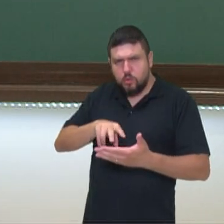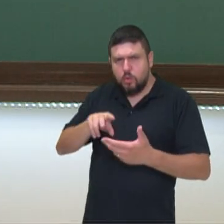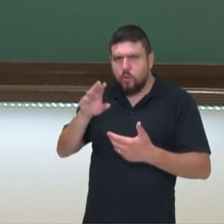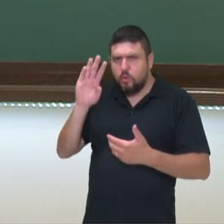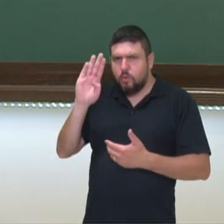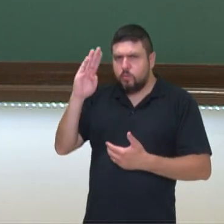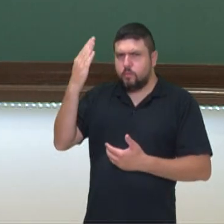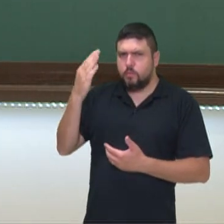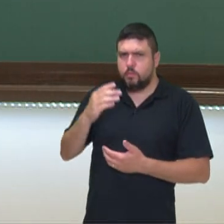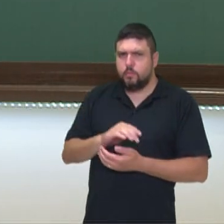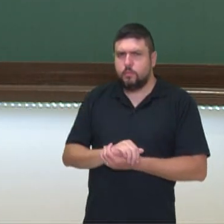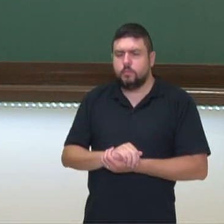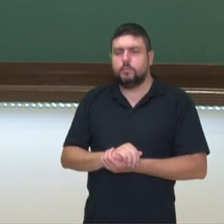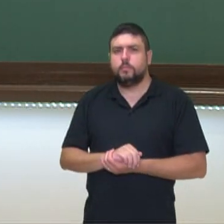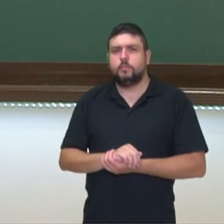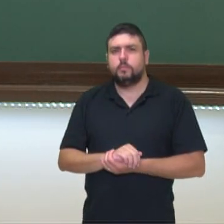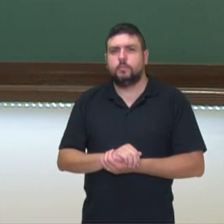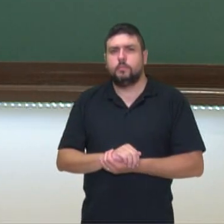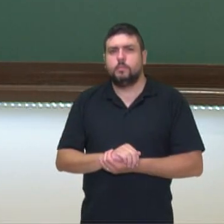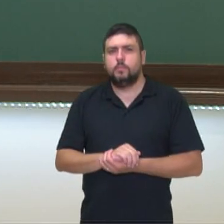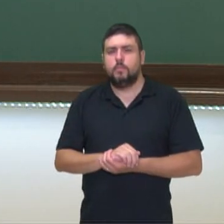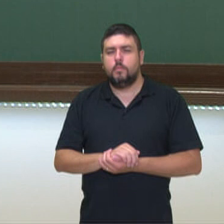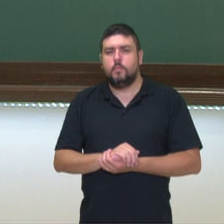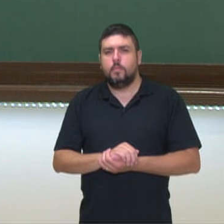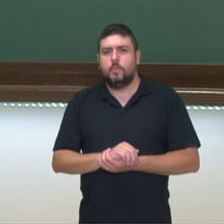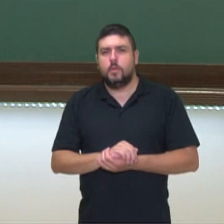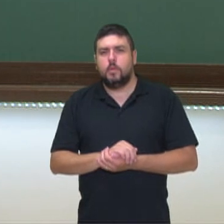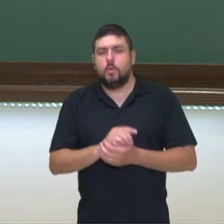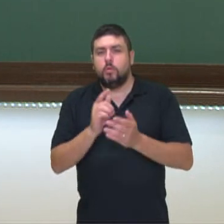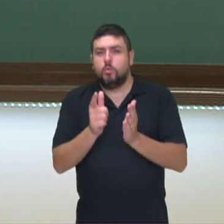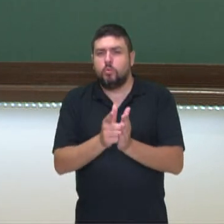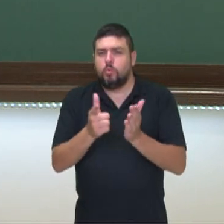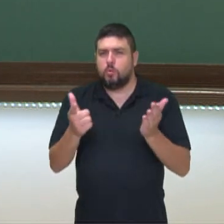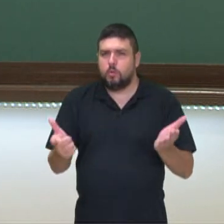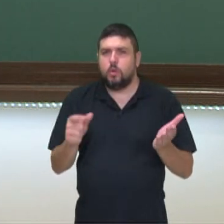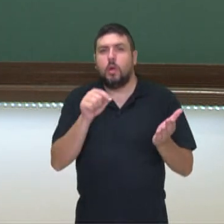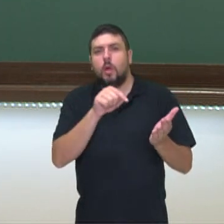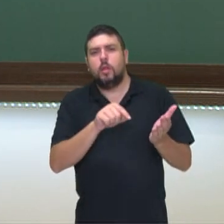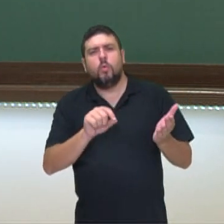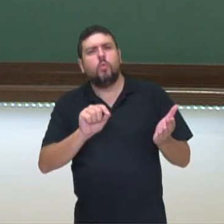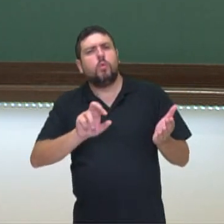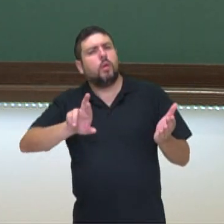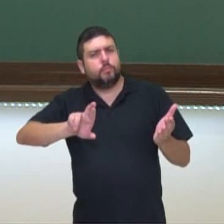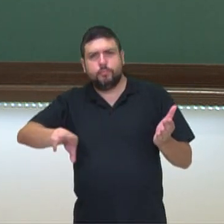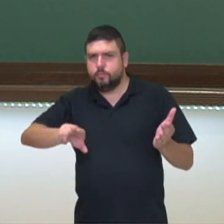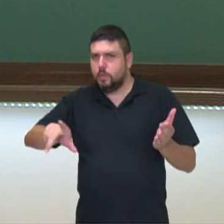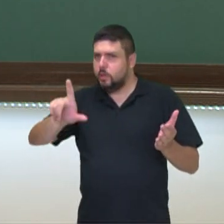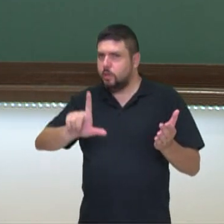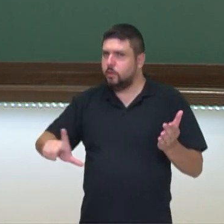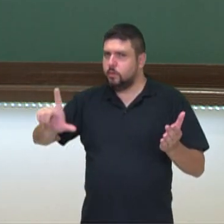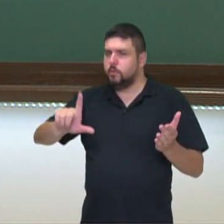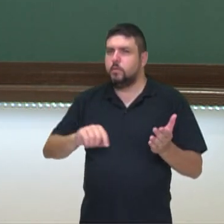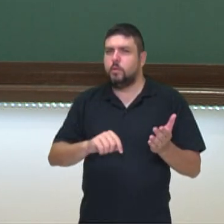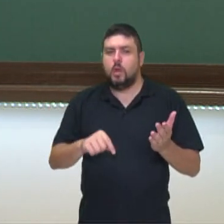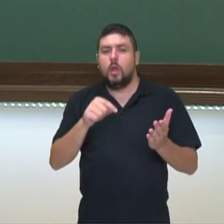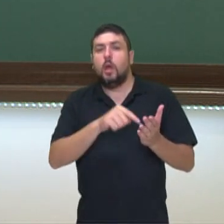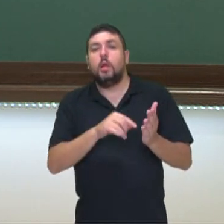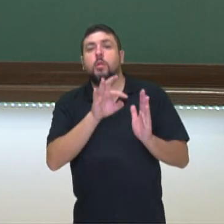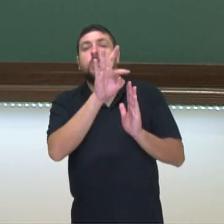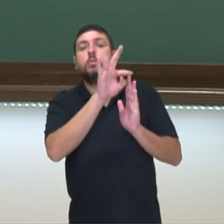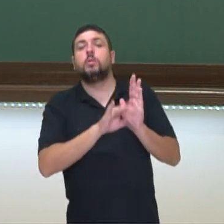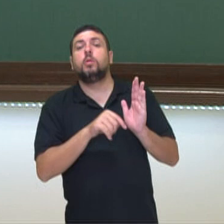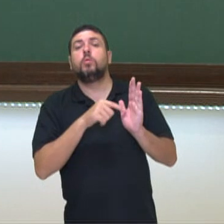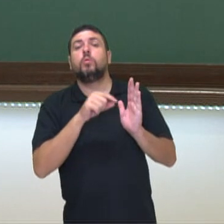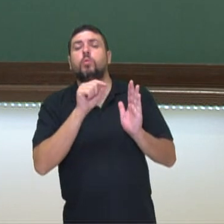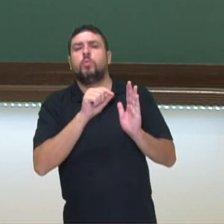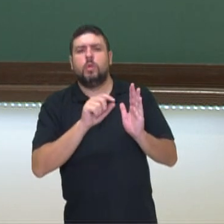Jornalismo, nós temos textos que não são literários, textos não literários. São textos que têm a finalidade não